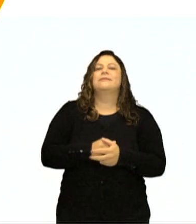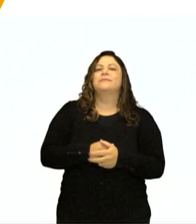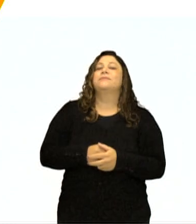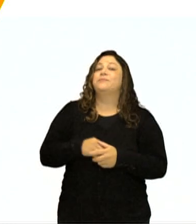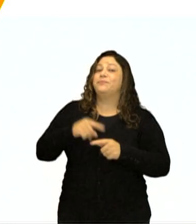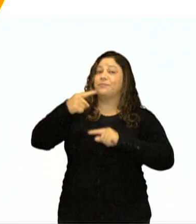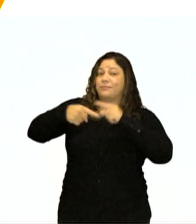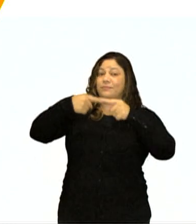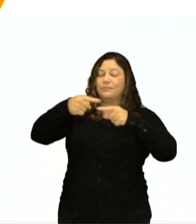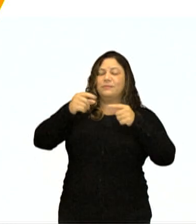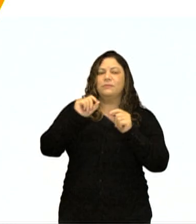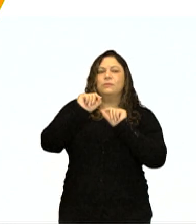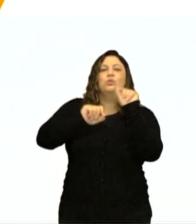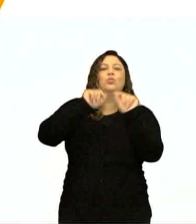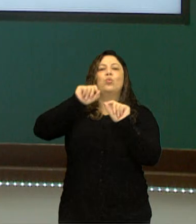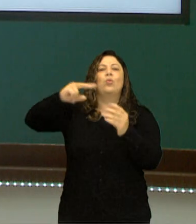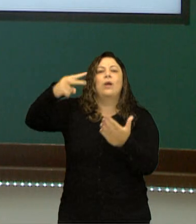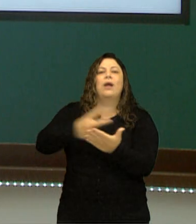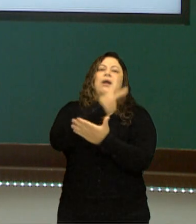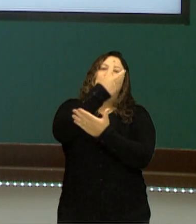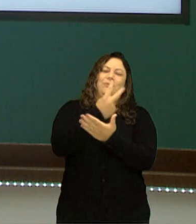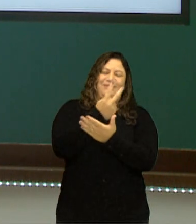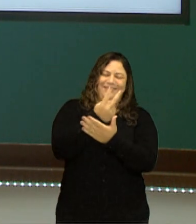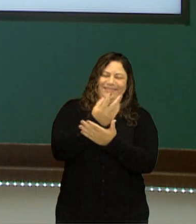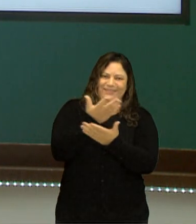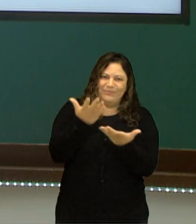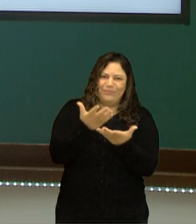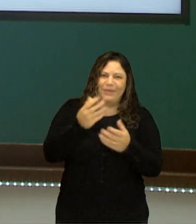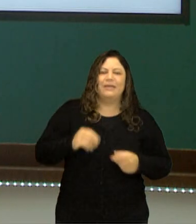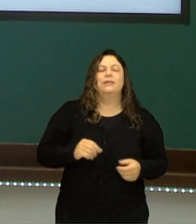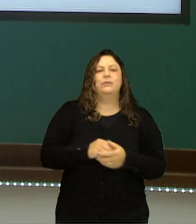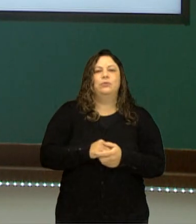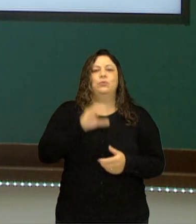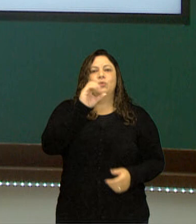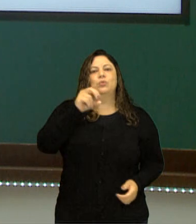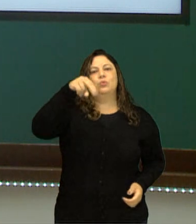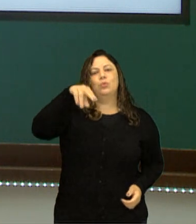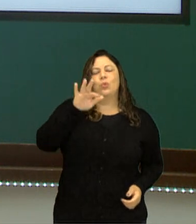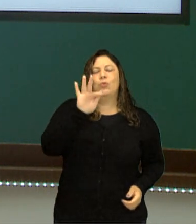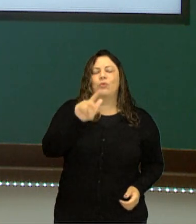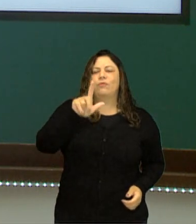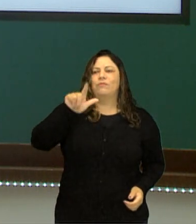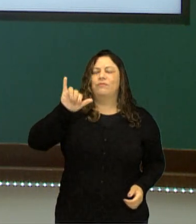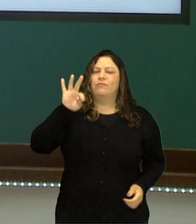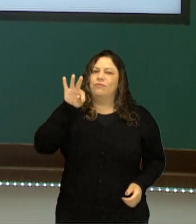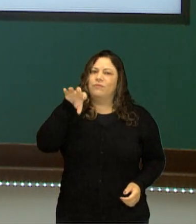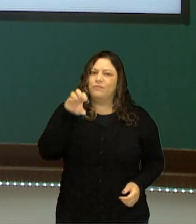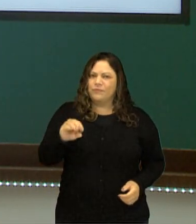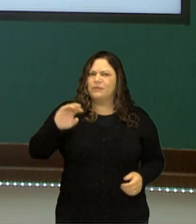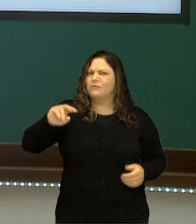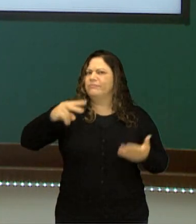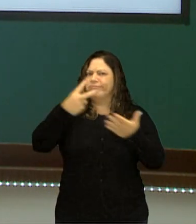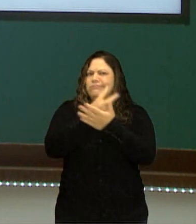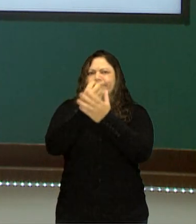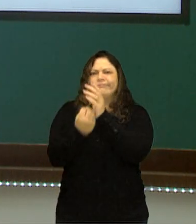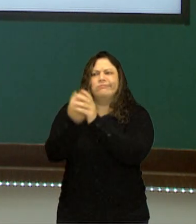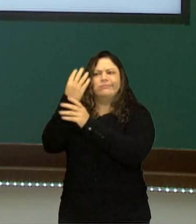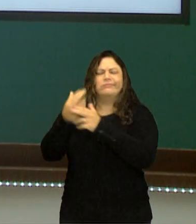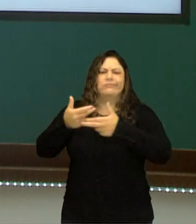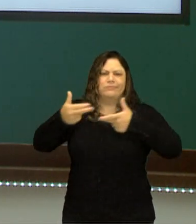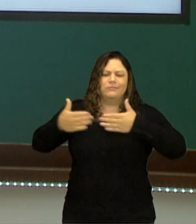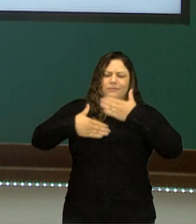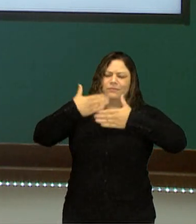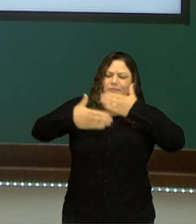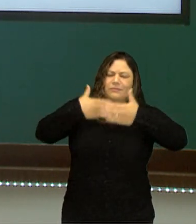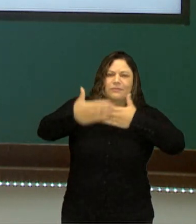a complicação ou também o conflito do conto, que é um acontecimento que vai dar origem aos demais. Sem